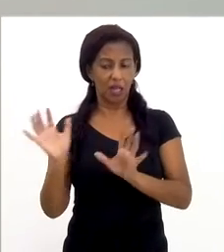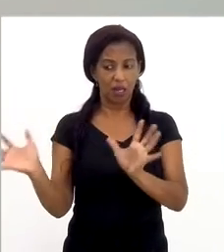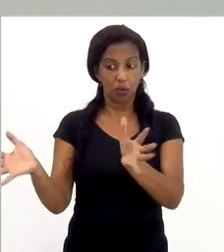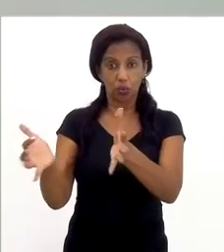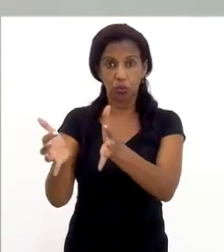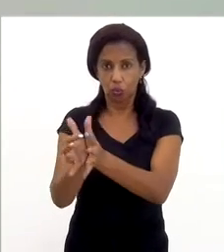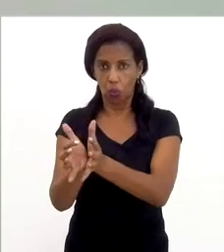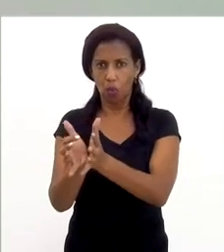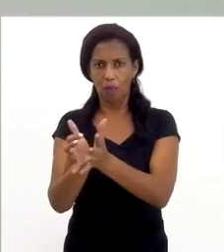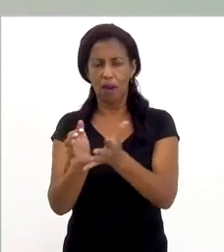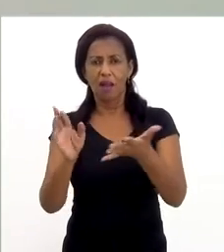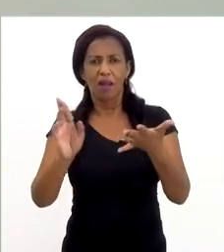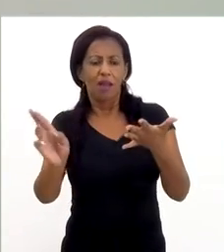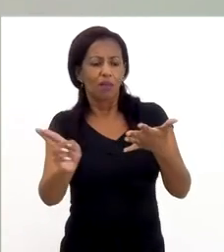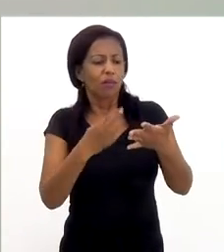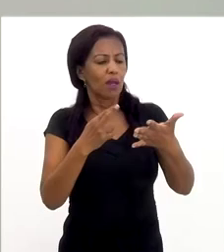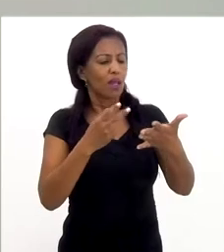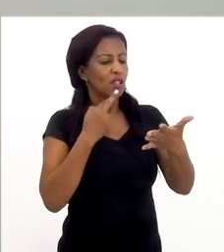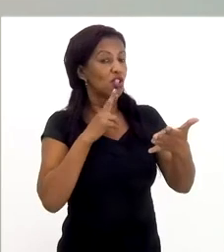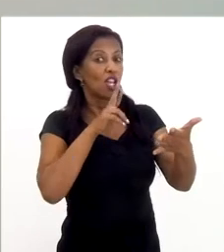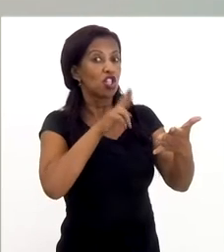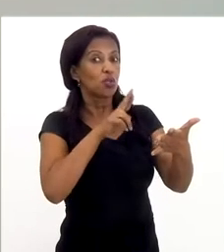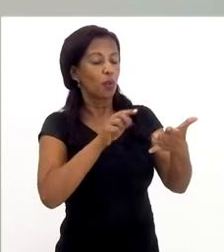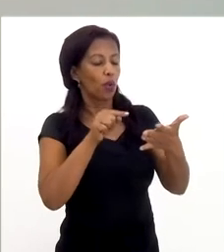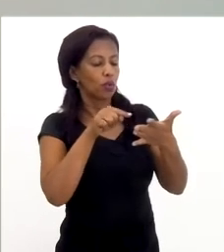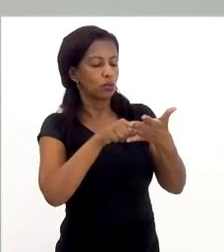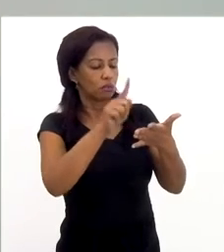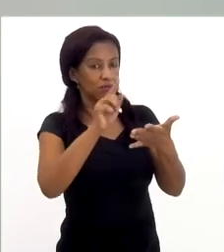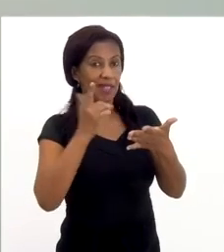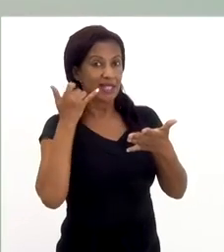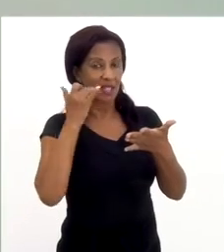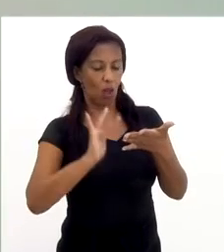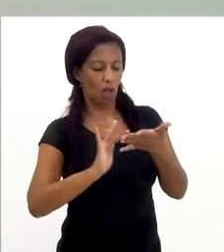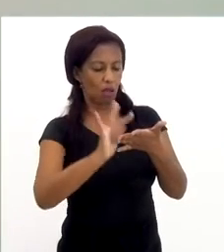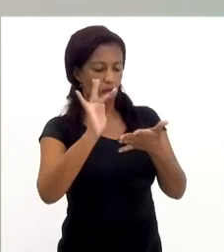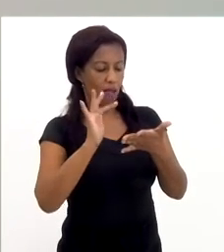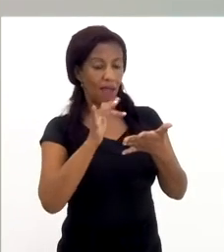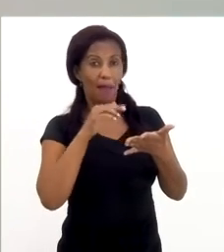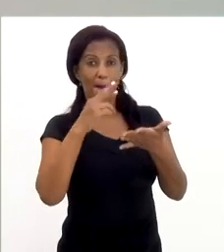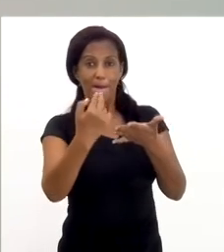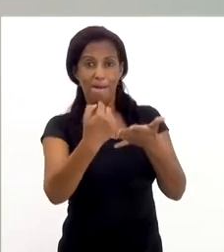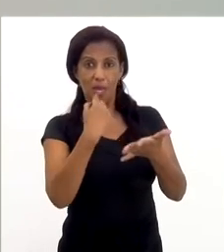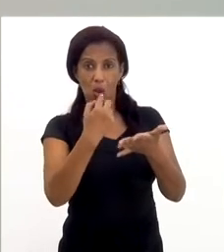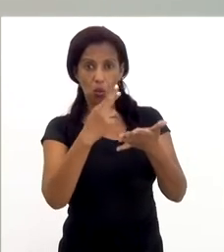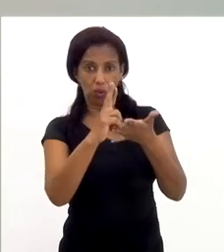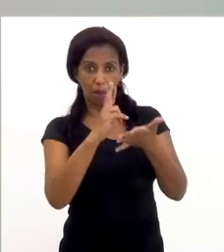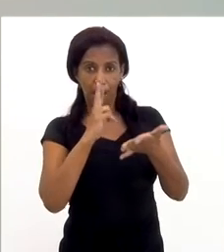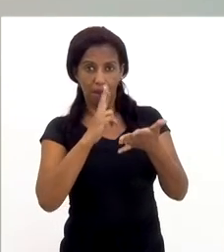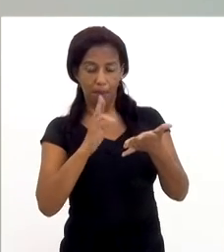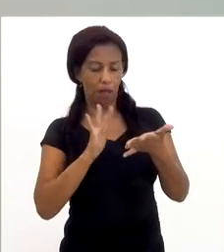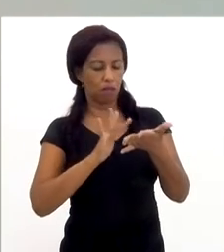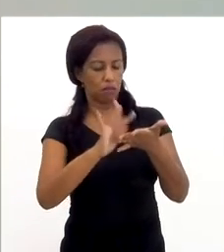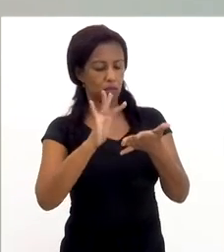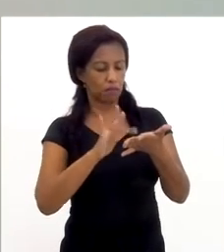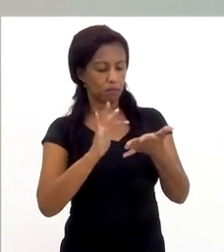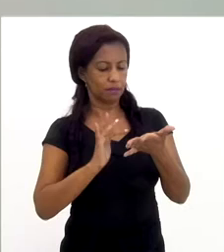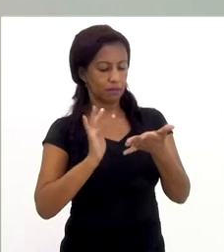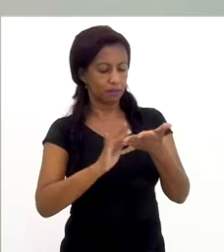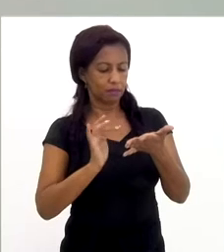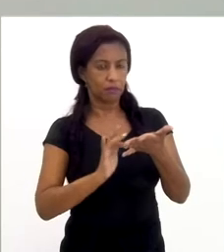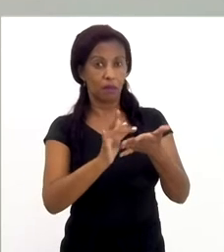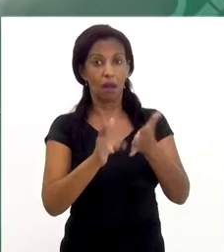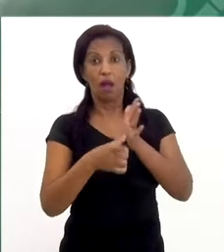selecionados naquela turma eles respondem diretamente nesse smartphone as perguntas da pesquisa